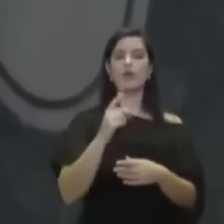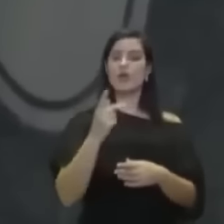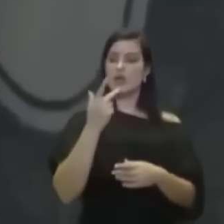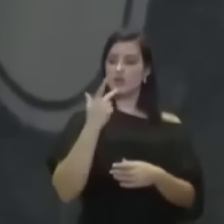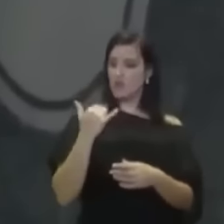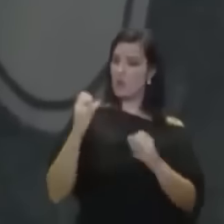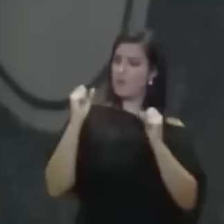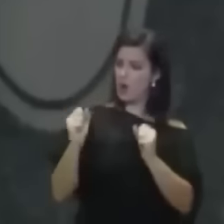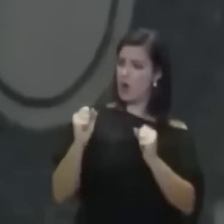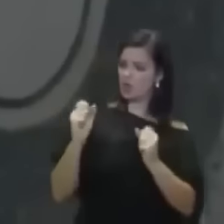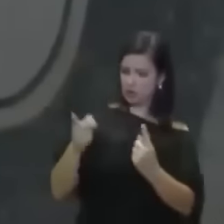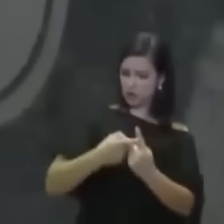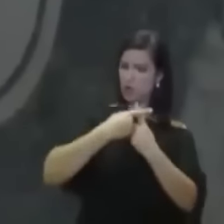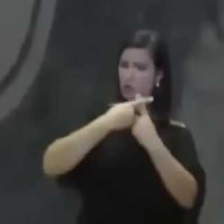crucifiquem-me,